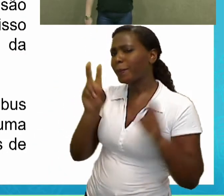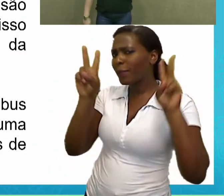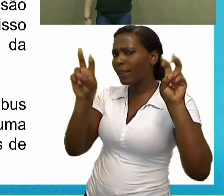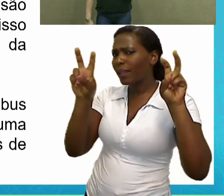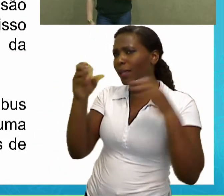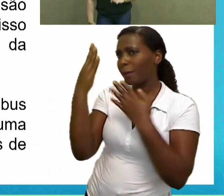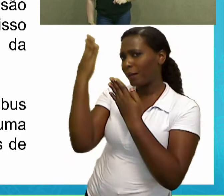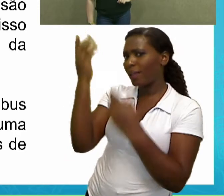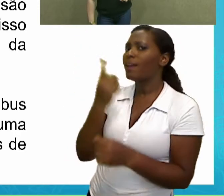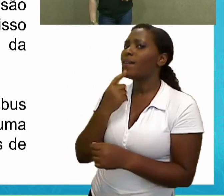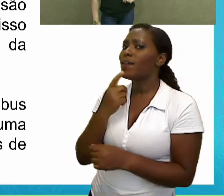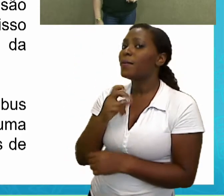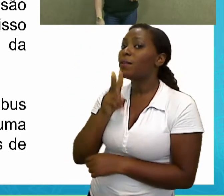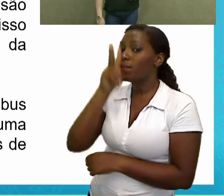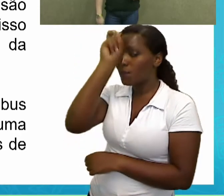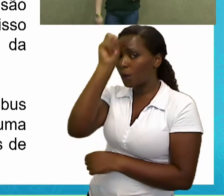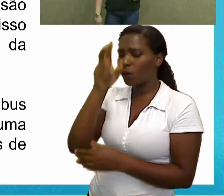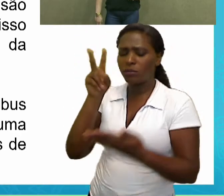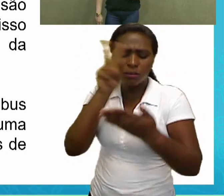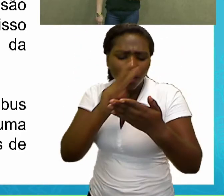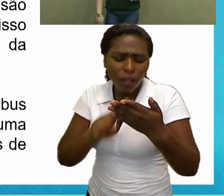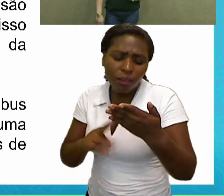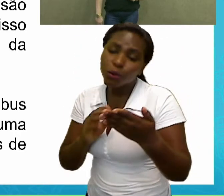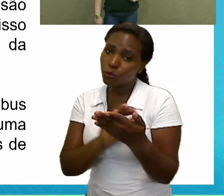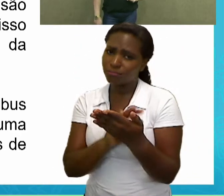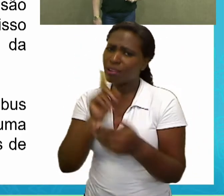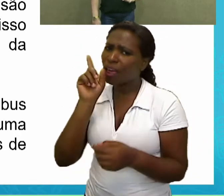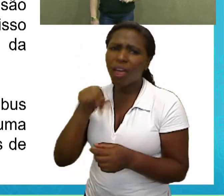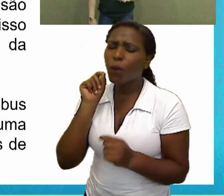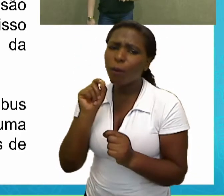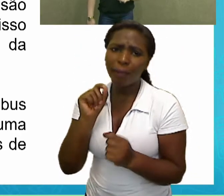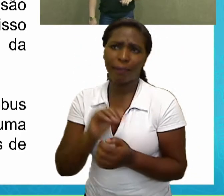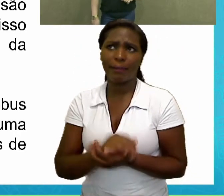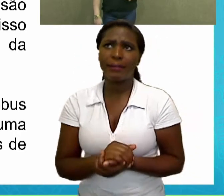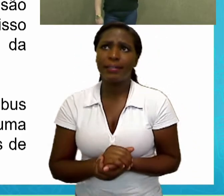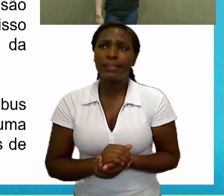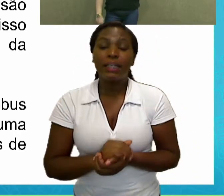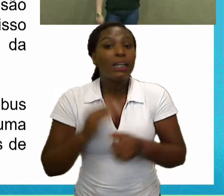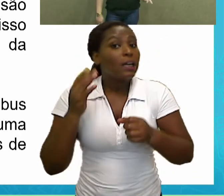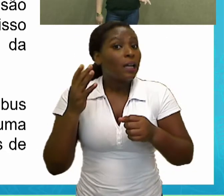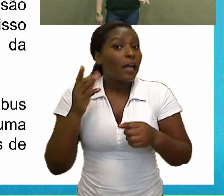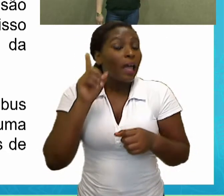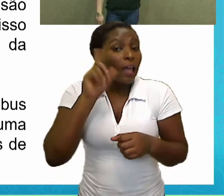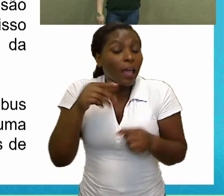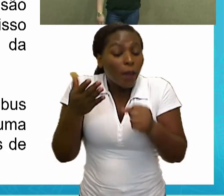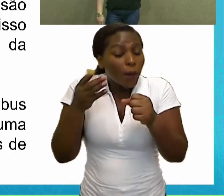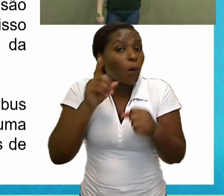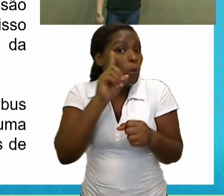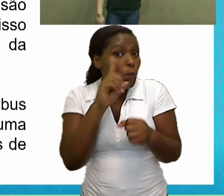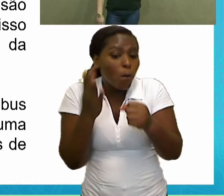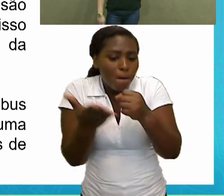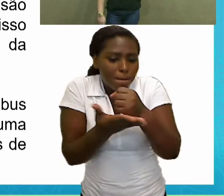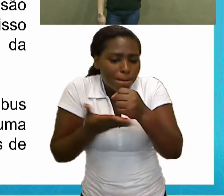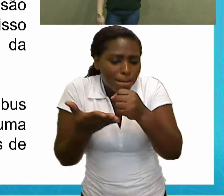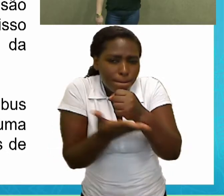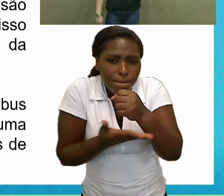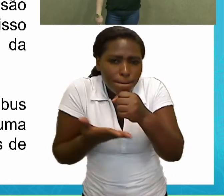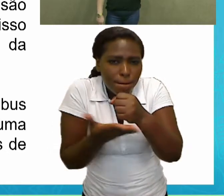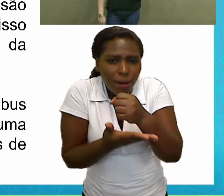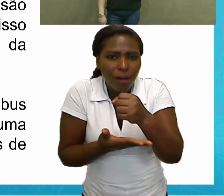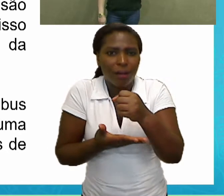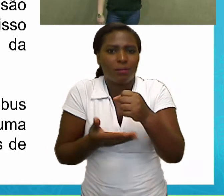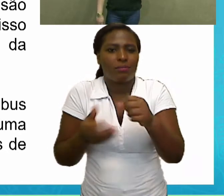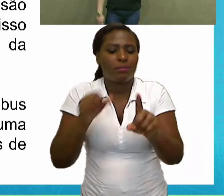das bases fundamentais no convívio em sociedade, pois necessitamos dela para exercermos a